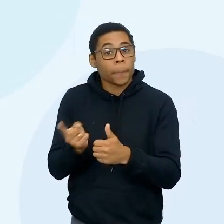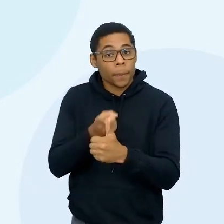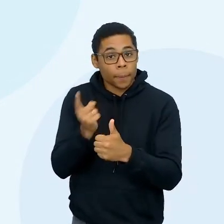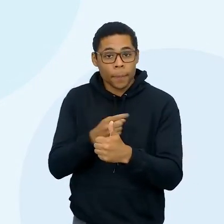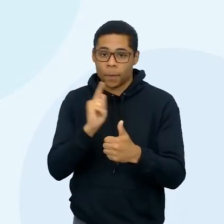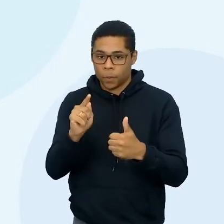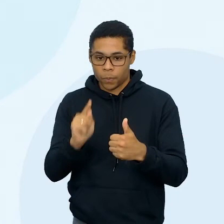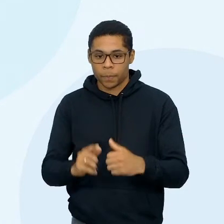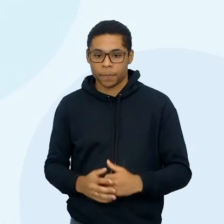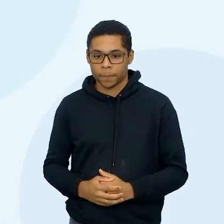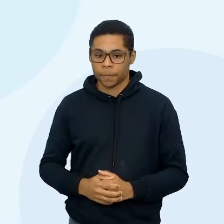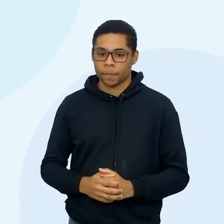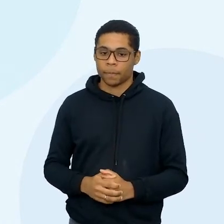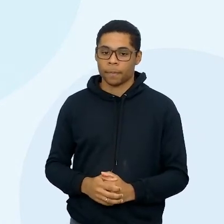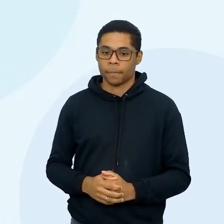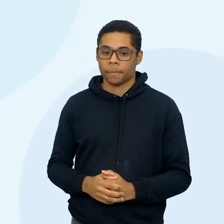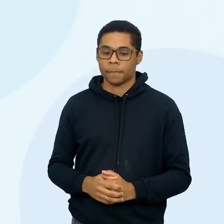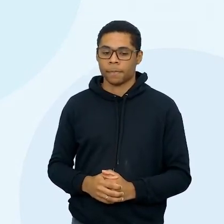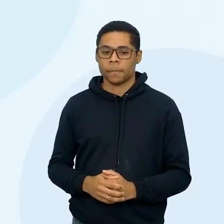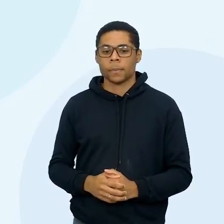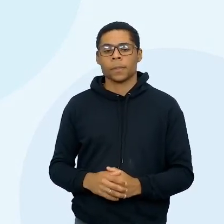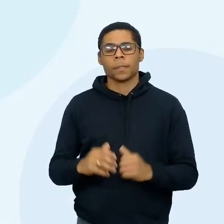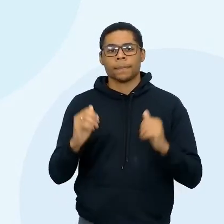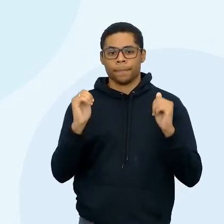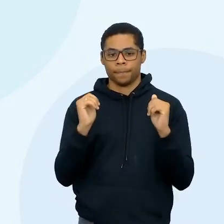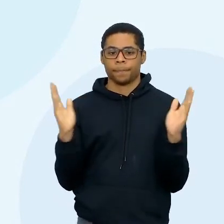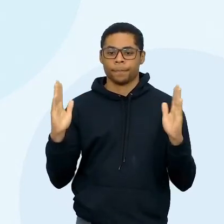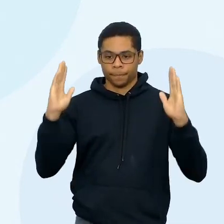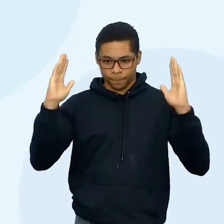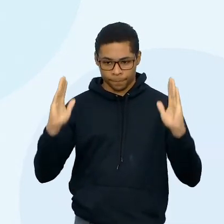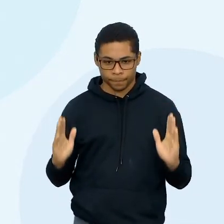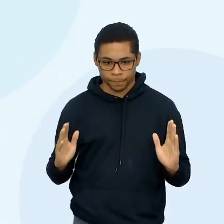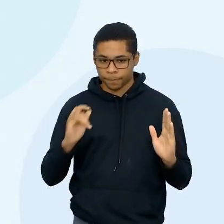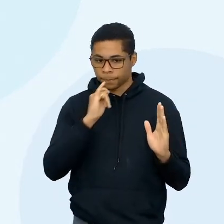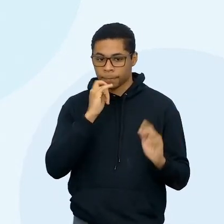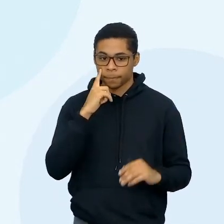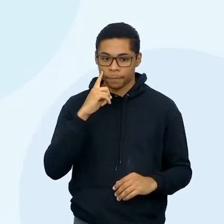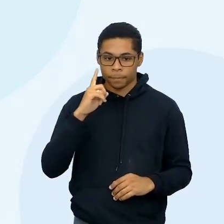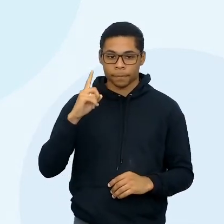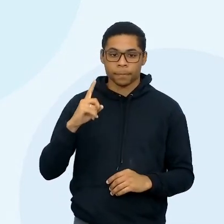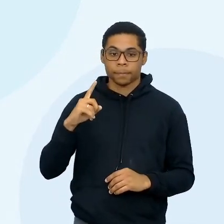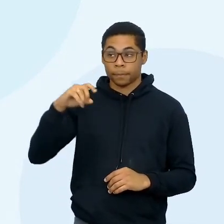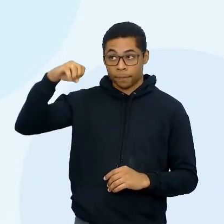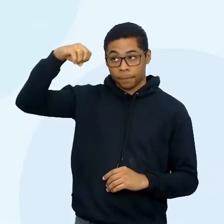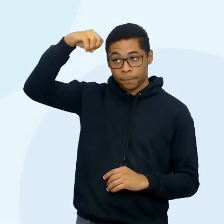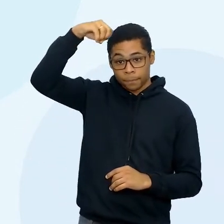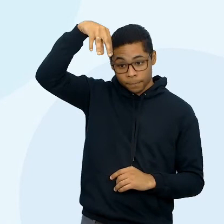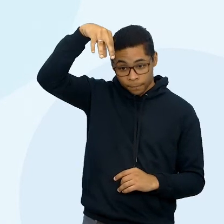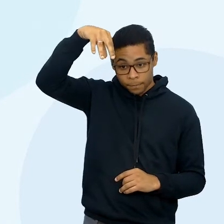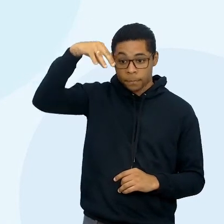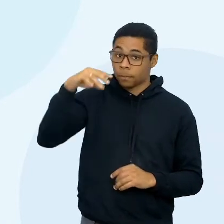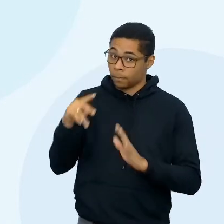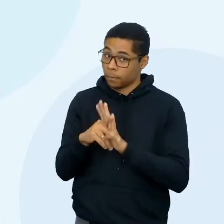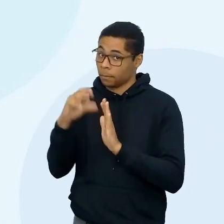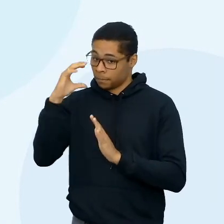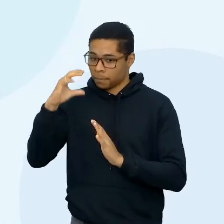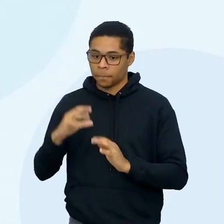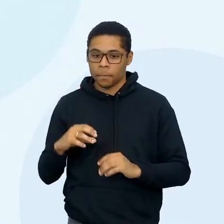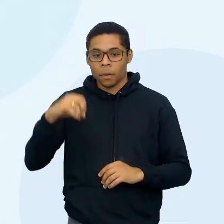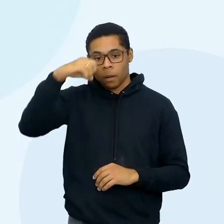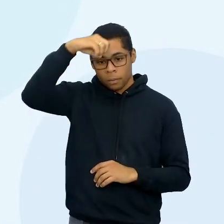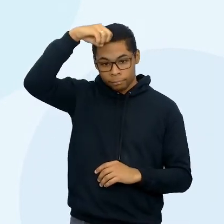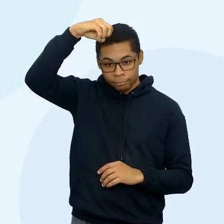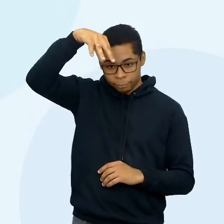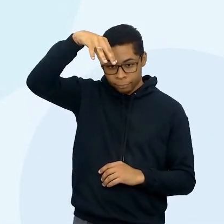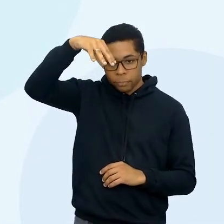seguinte, se esse raio de luz aqui, ó, consideração já científica, ó, se esse raio